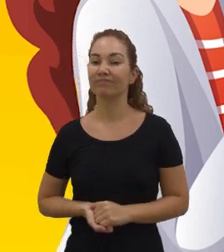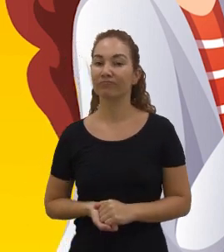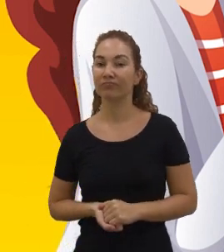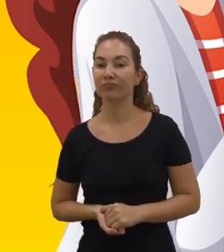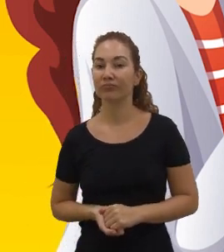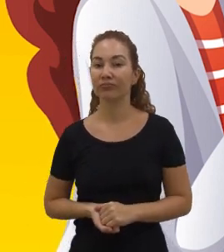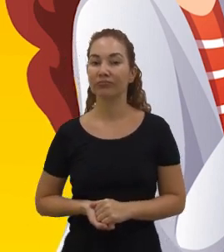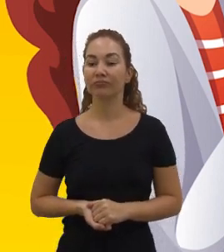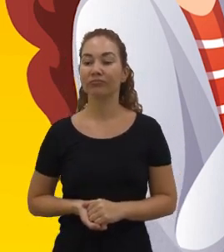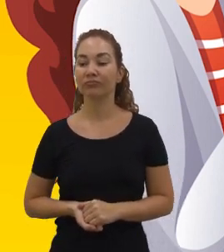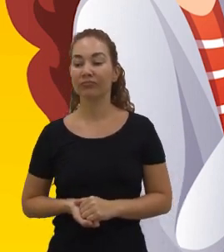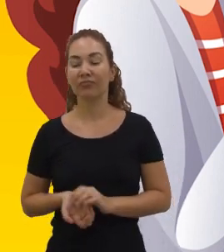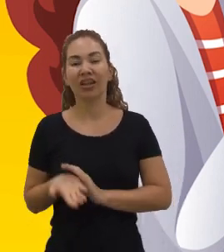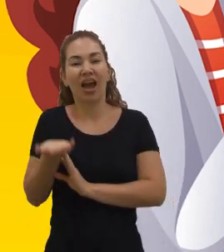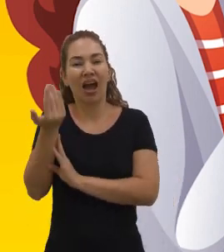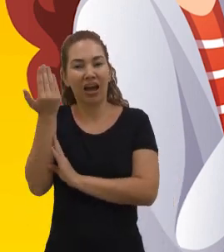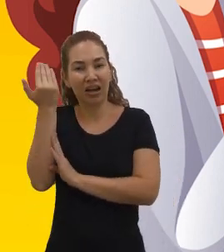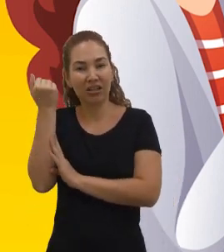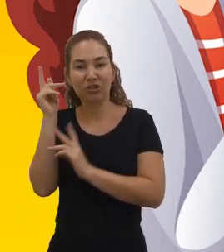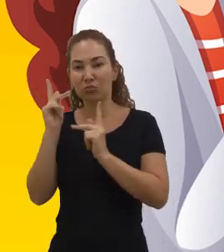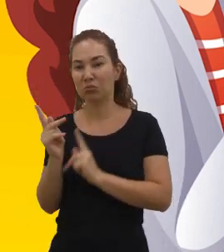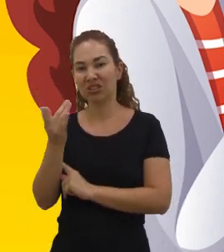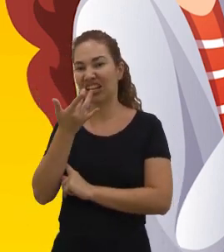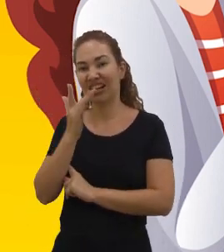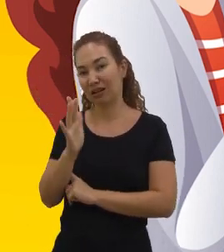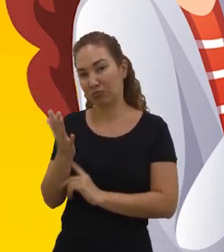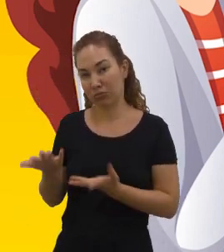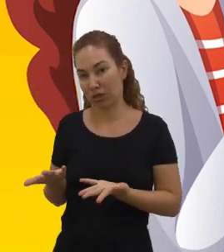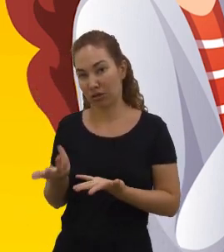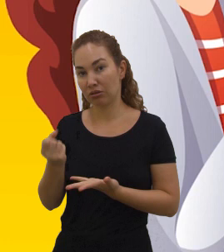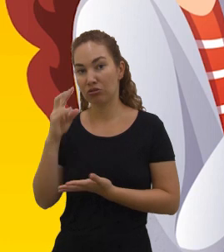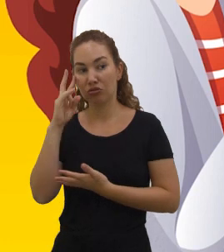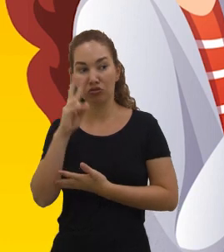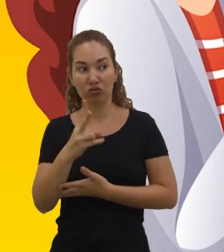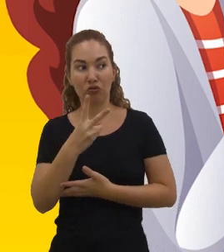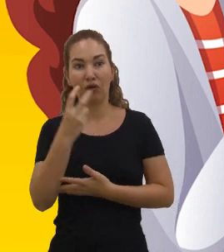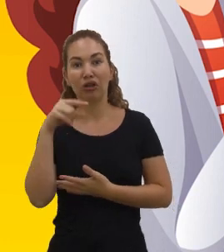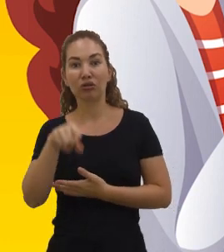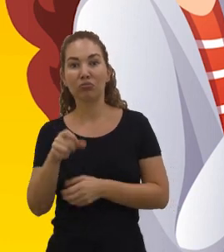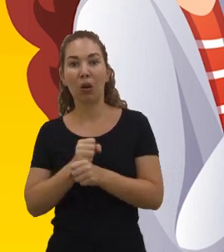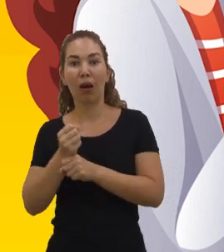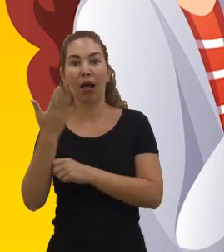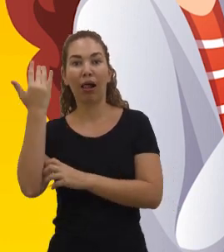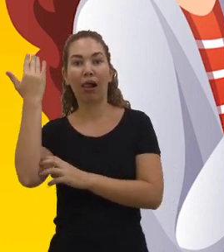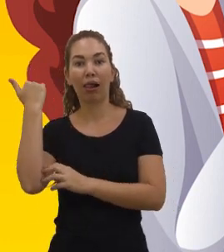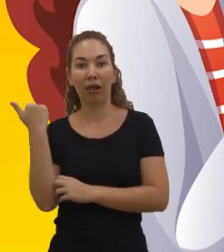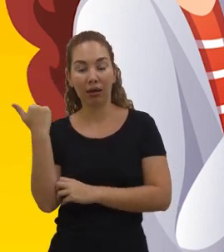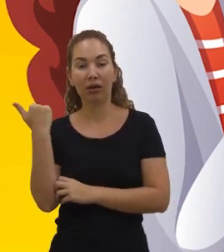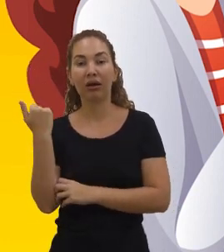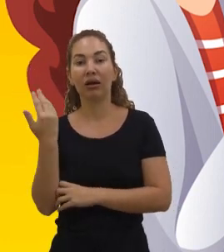Porque Assim, não não tem tem como. nenhum- Antigamente as pessoas não eram brancas, assim, né? Se tu pegar 2000 anos atrás,